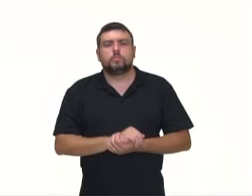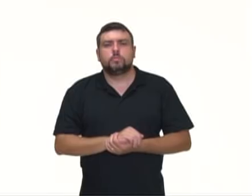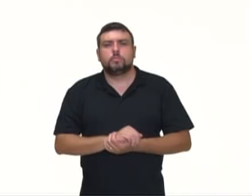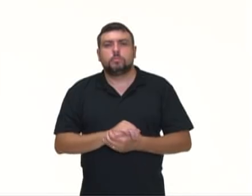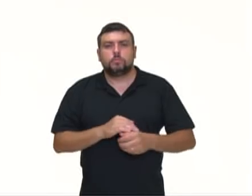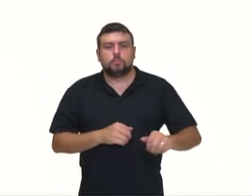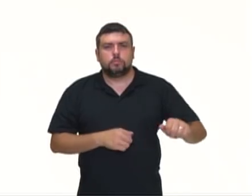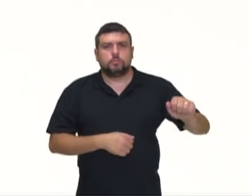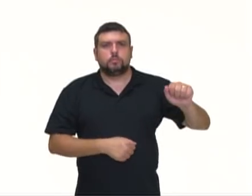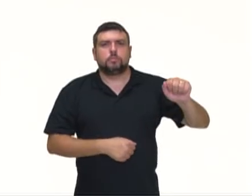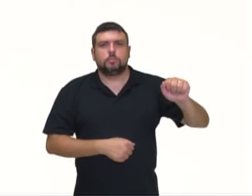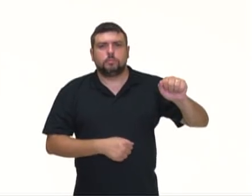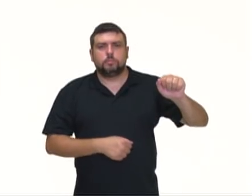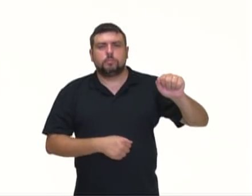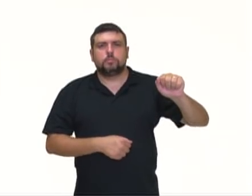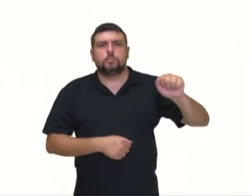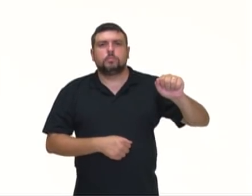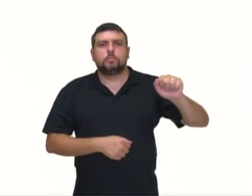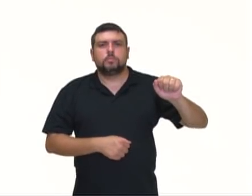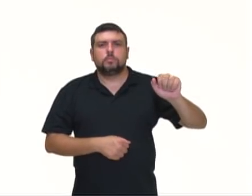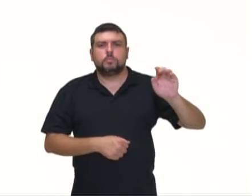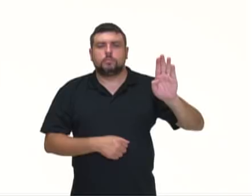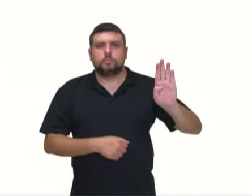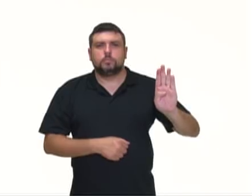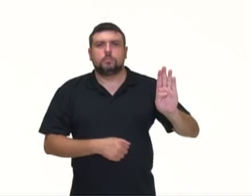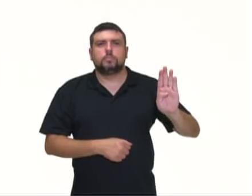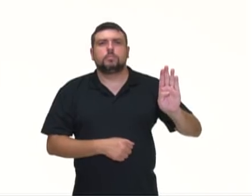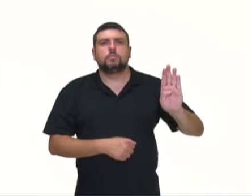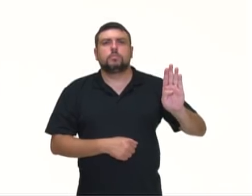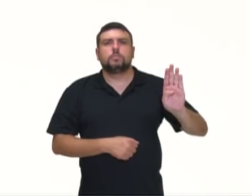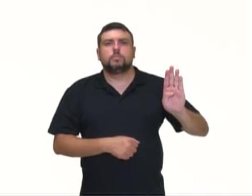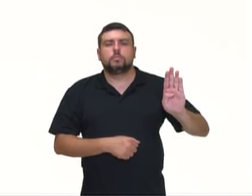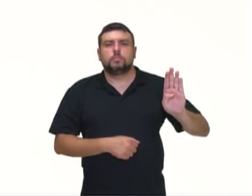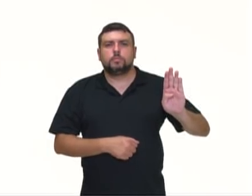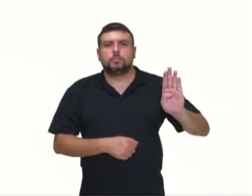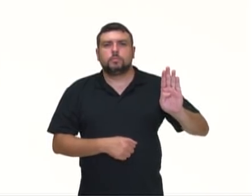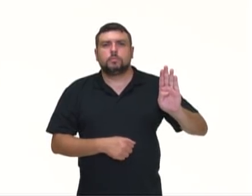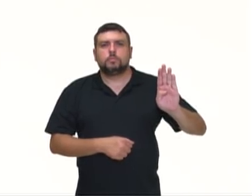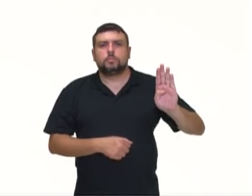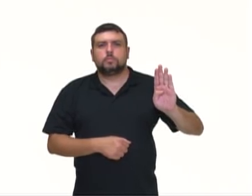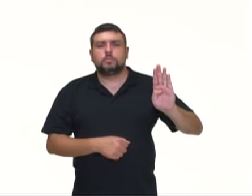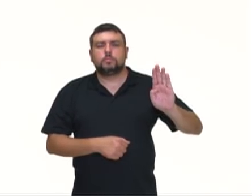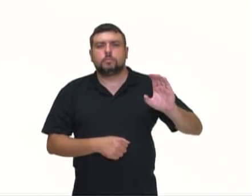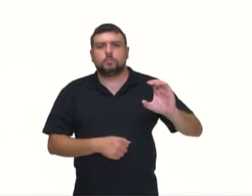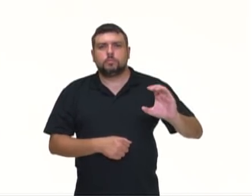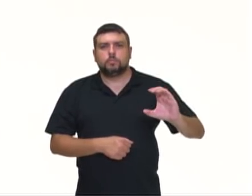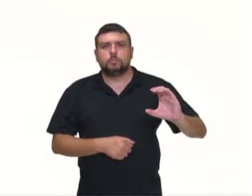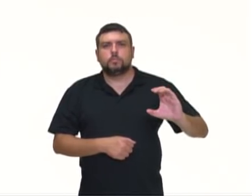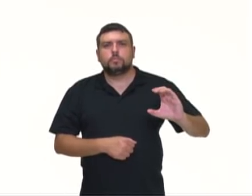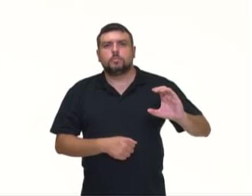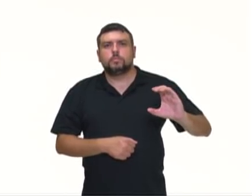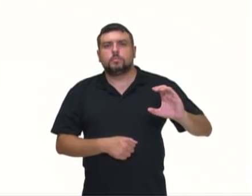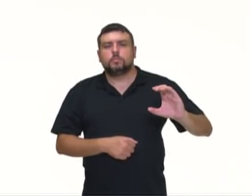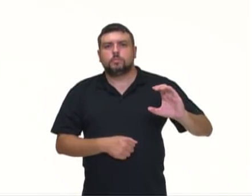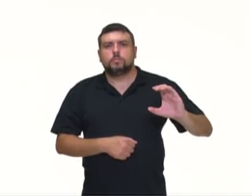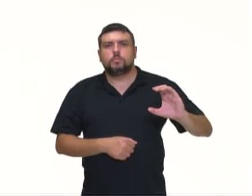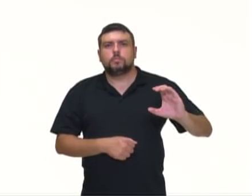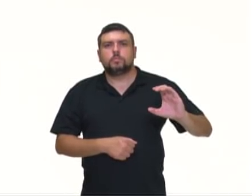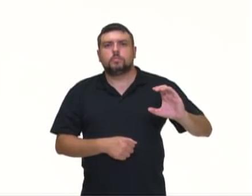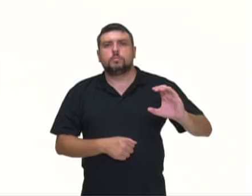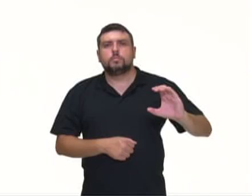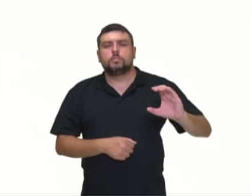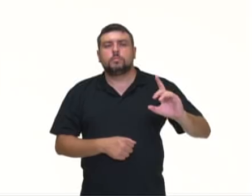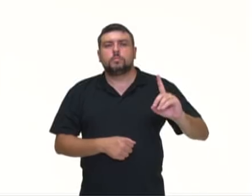Alternativa A, na Califórnia. Alternativa B, em Oregon. Alternativa C, em